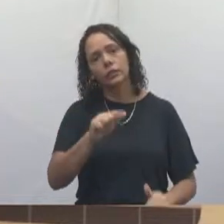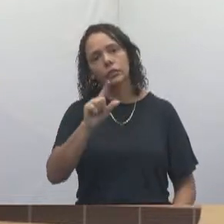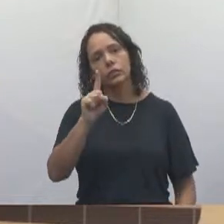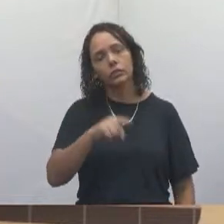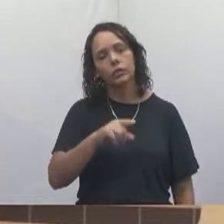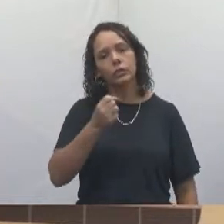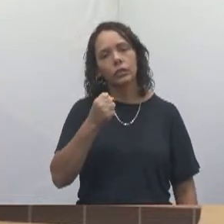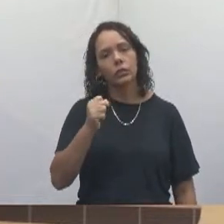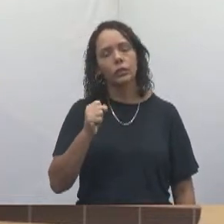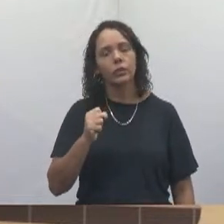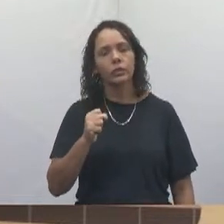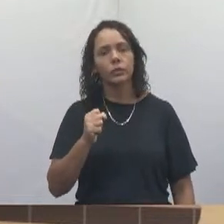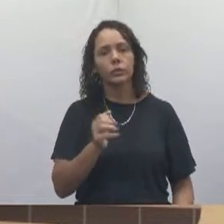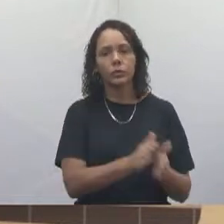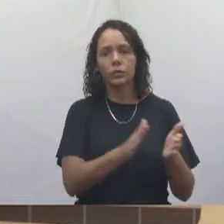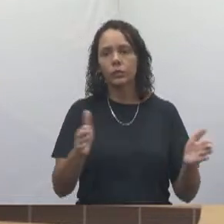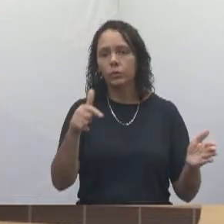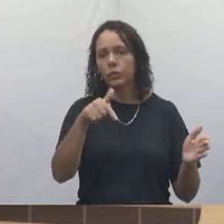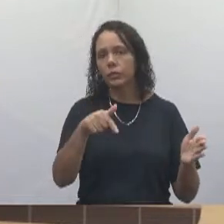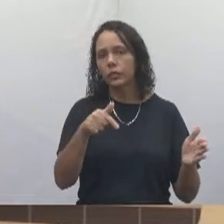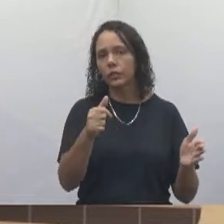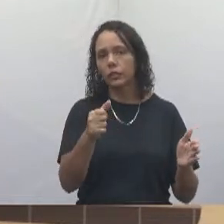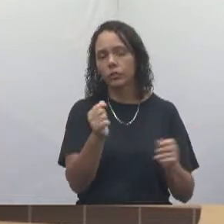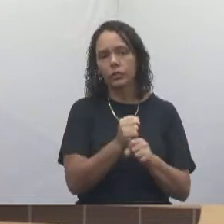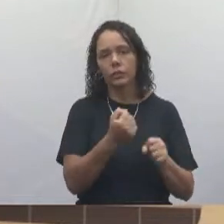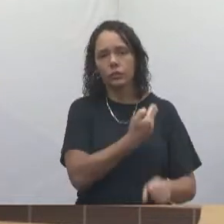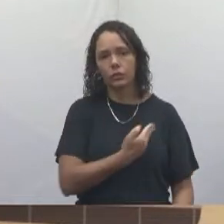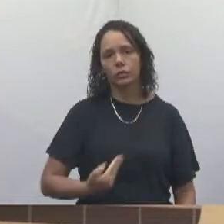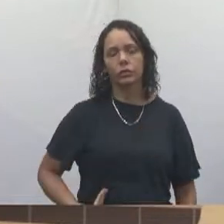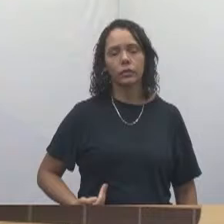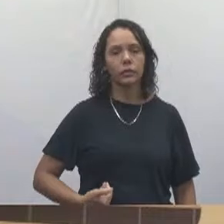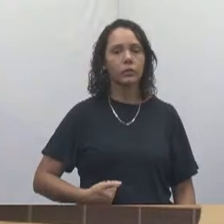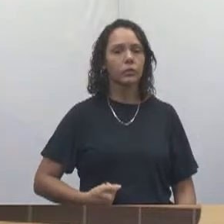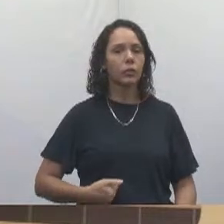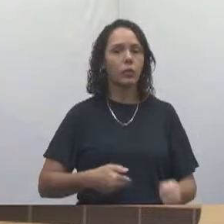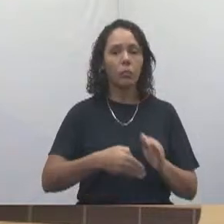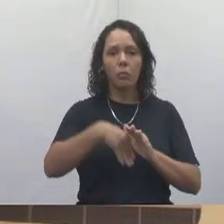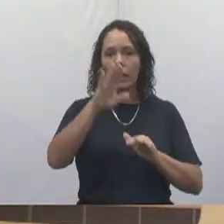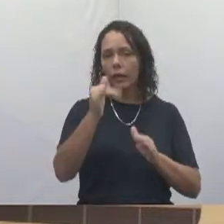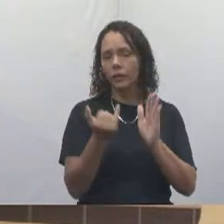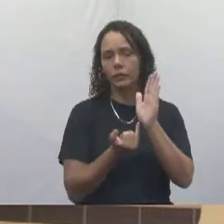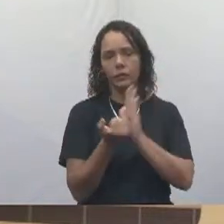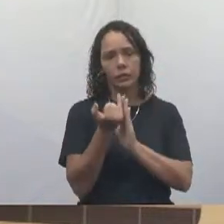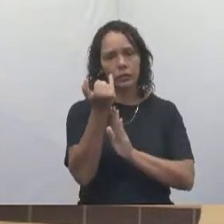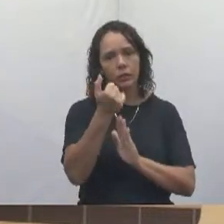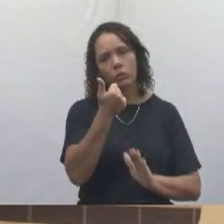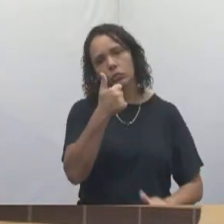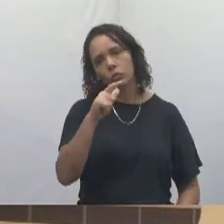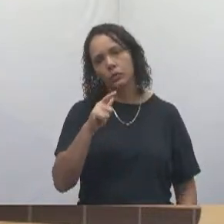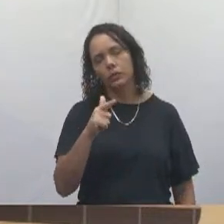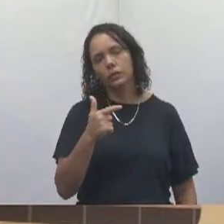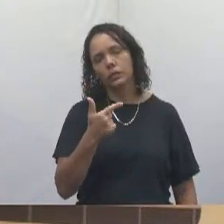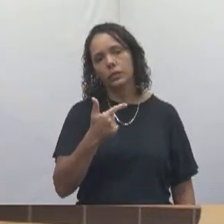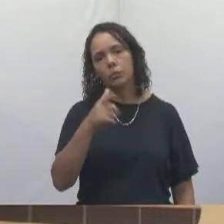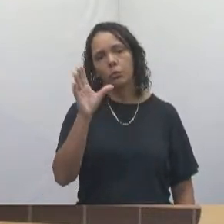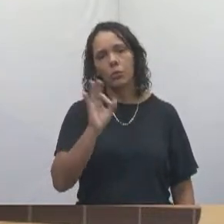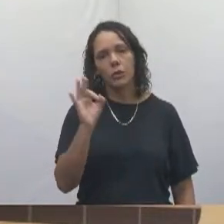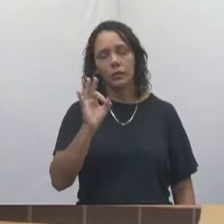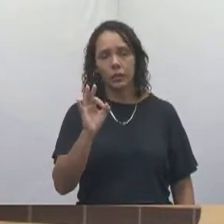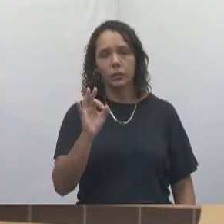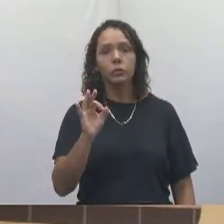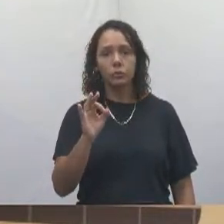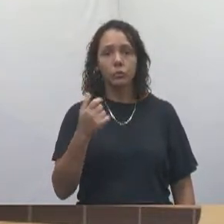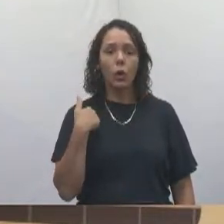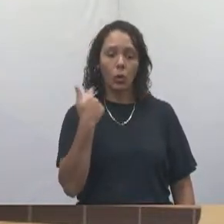47,4% nesses 7 anos de governo. 12% acima da inflação. Ou seja, nós estamos fazendo gestão